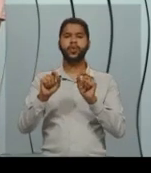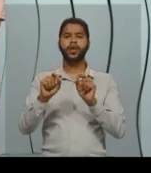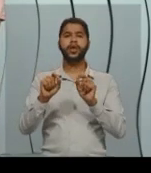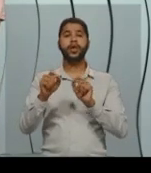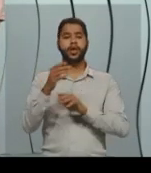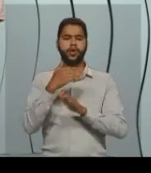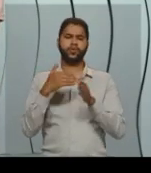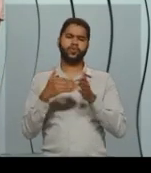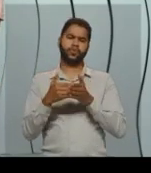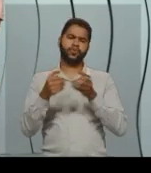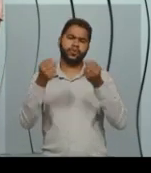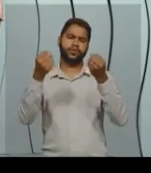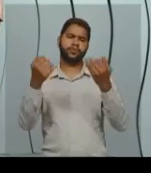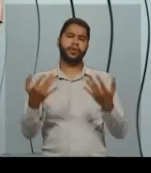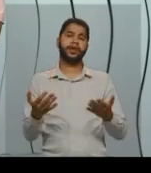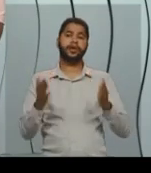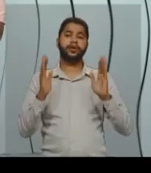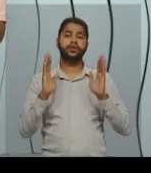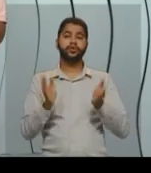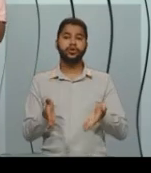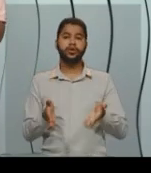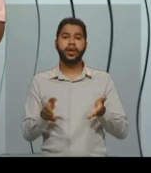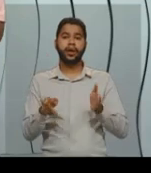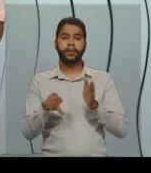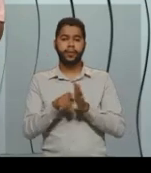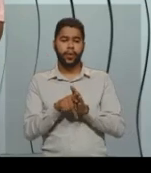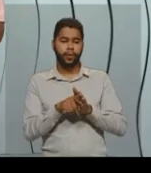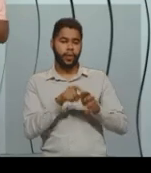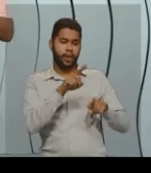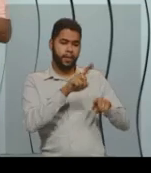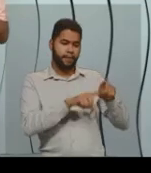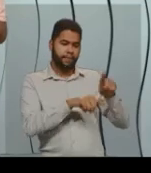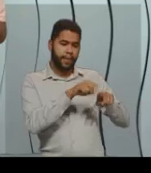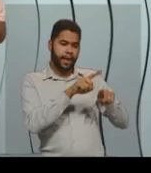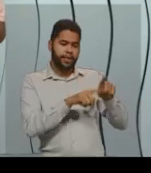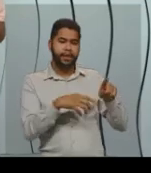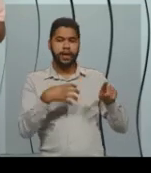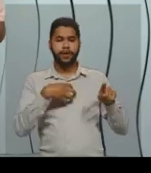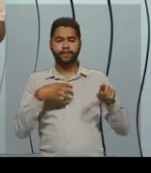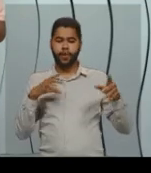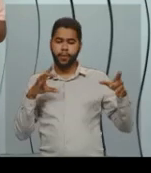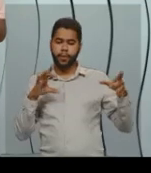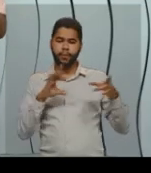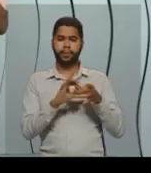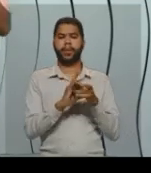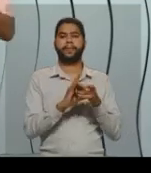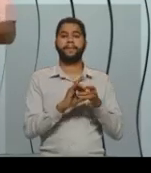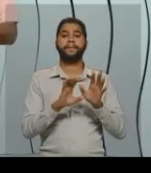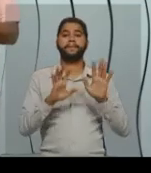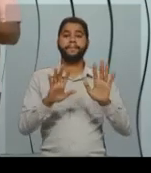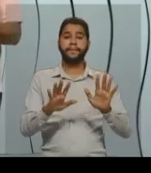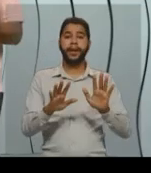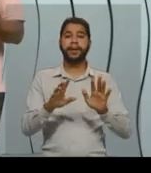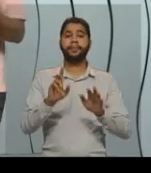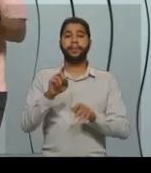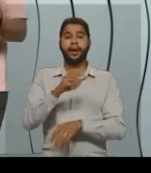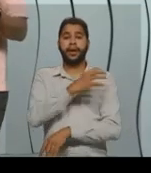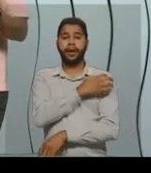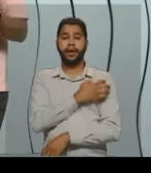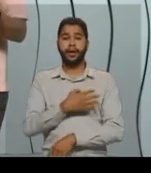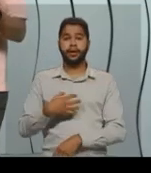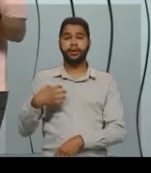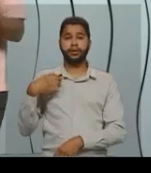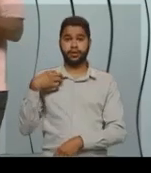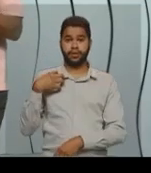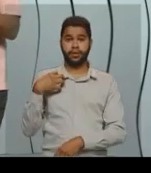isso que eu falei. É a junção de matéria e forma. Só que para Aristóteles, o indivíduo